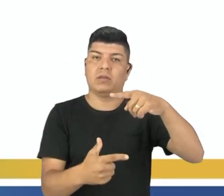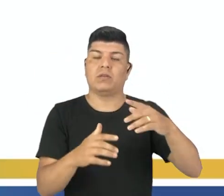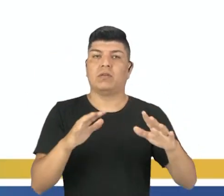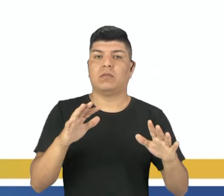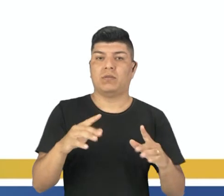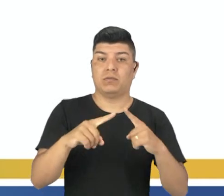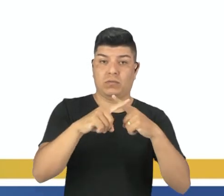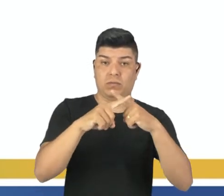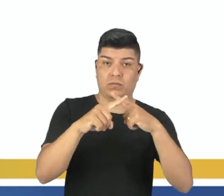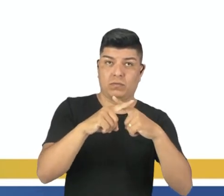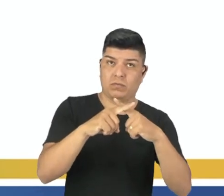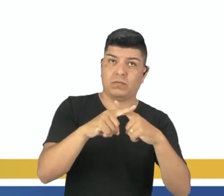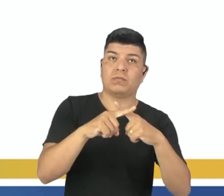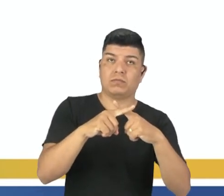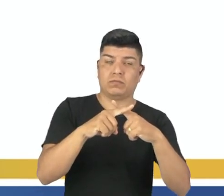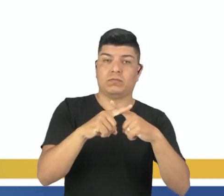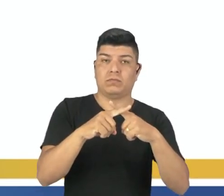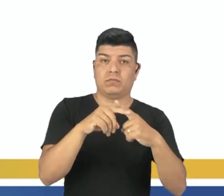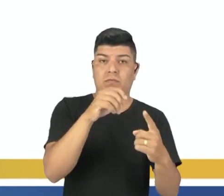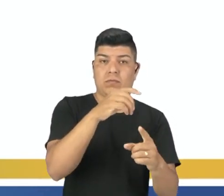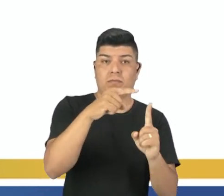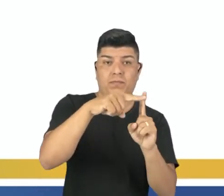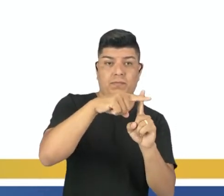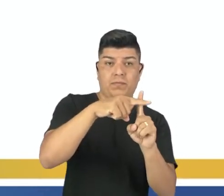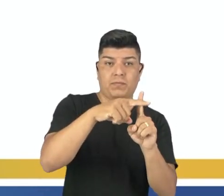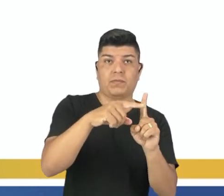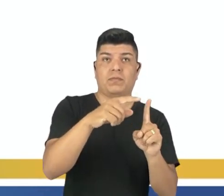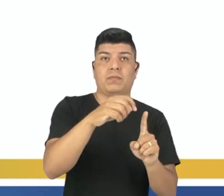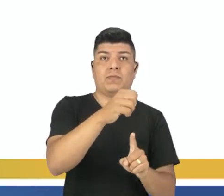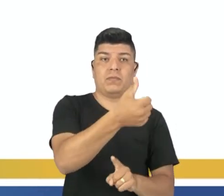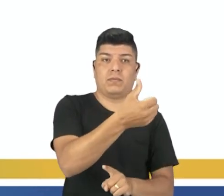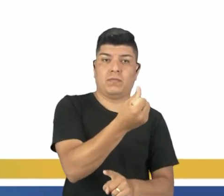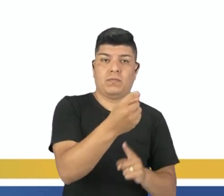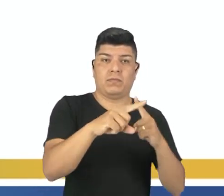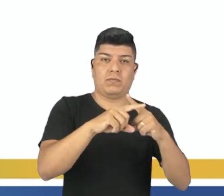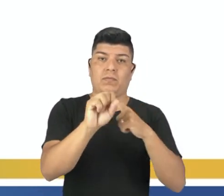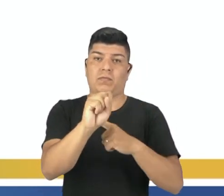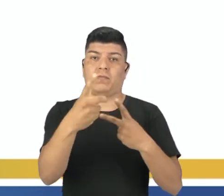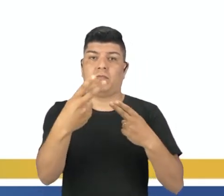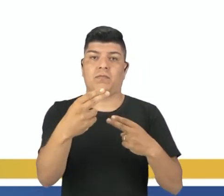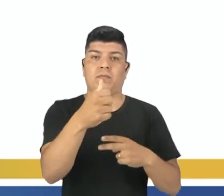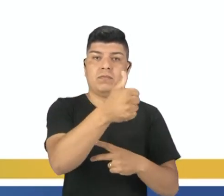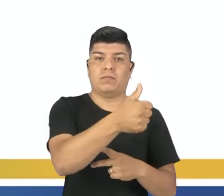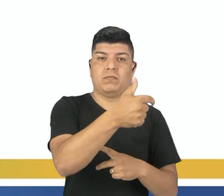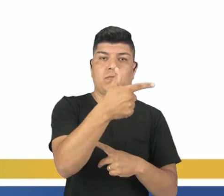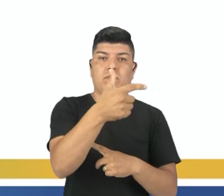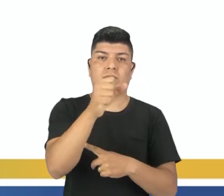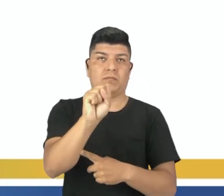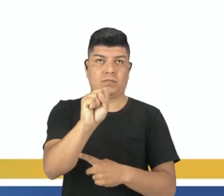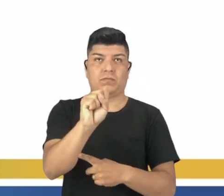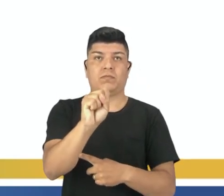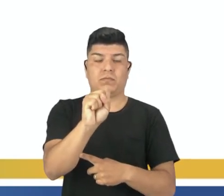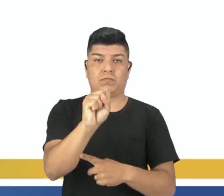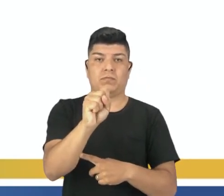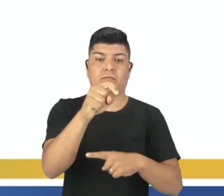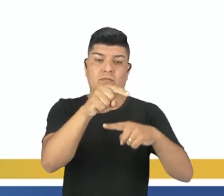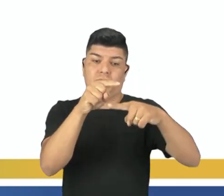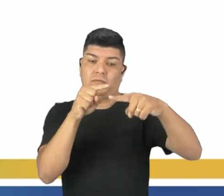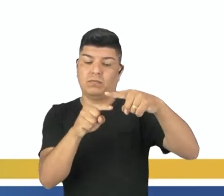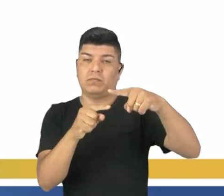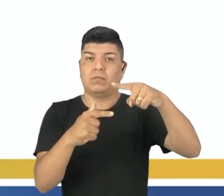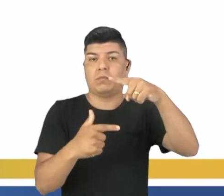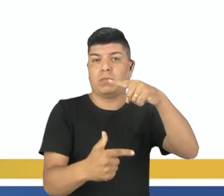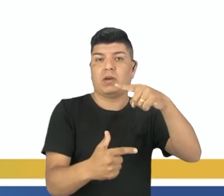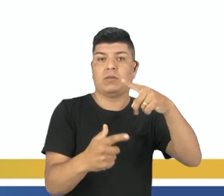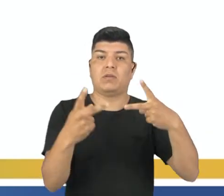dois multiplicando agora a soma das bases que 16x 8 isso = 128 e 128